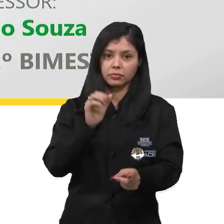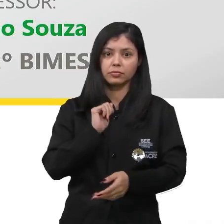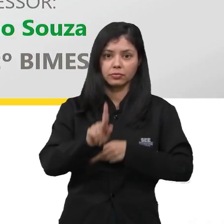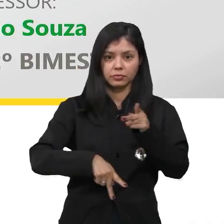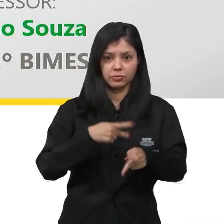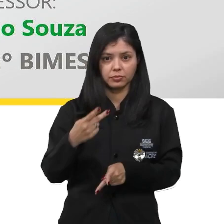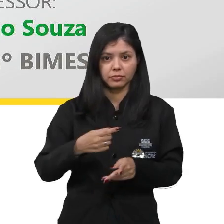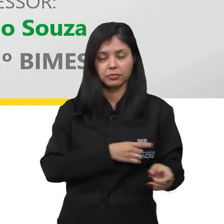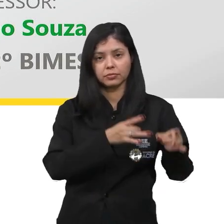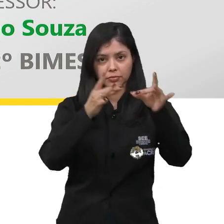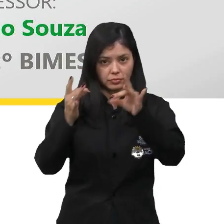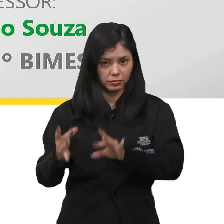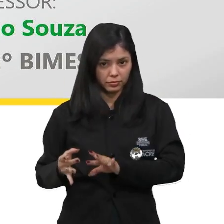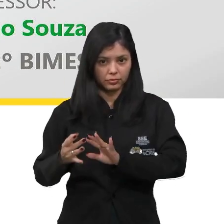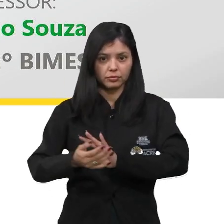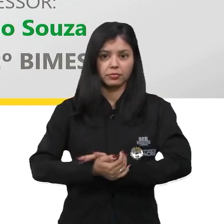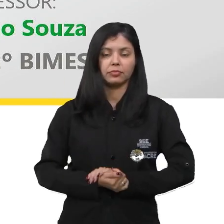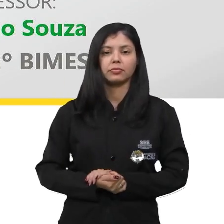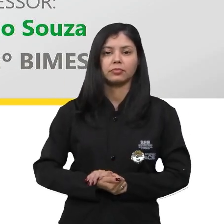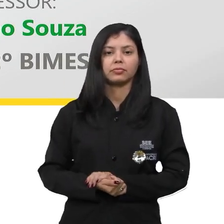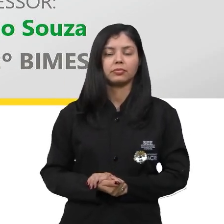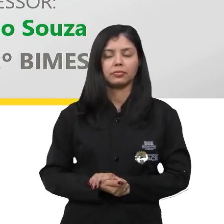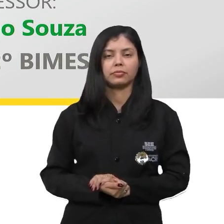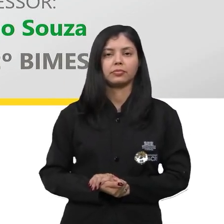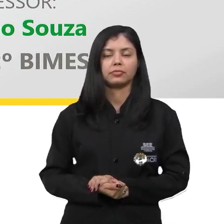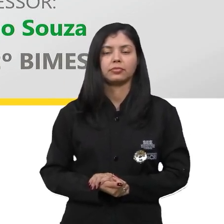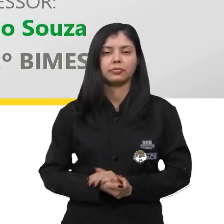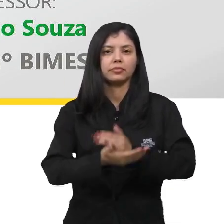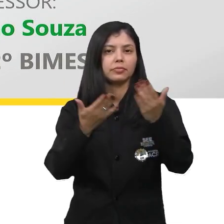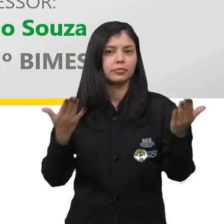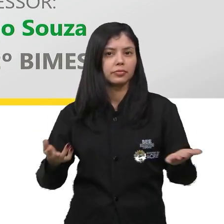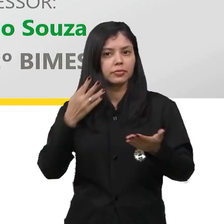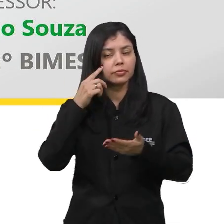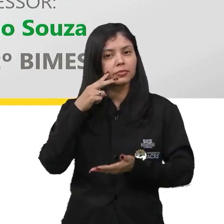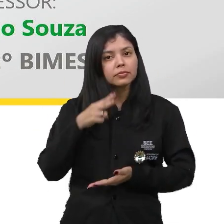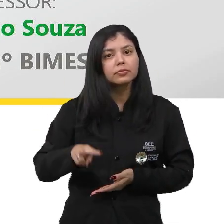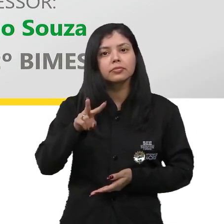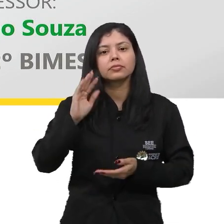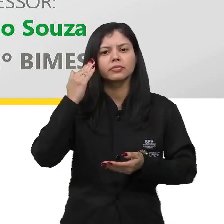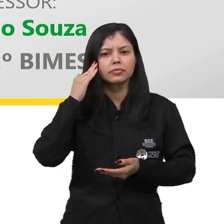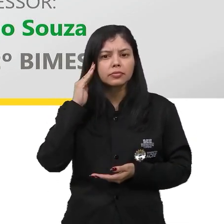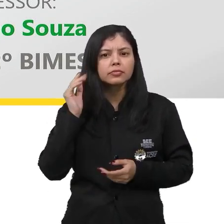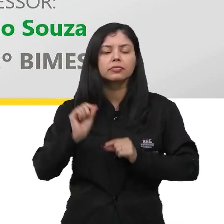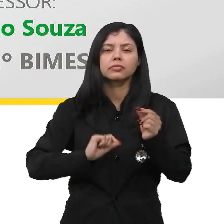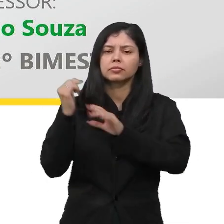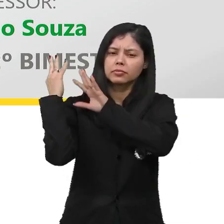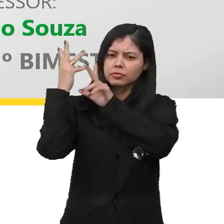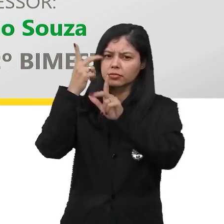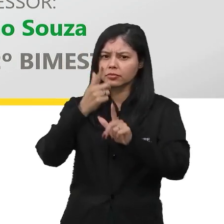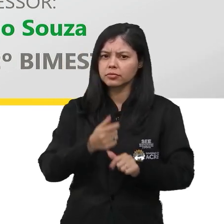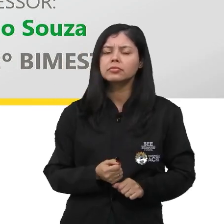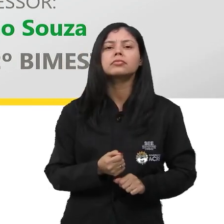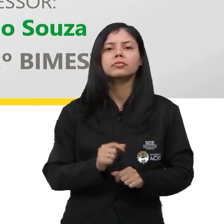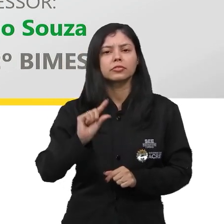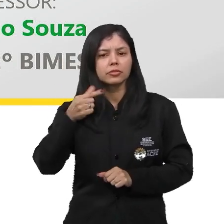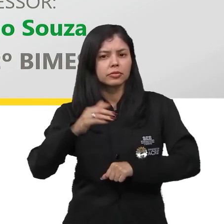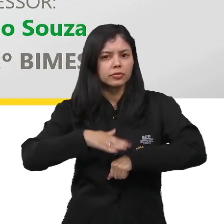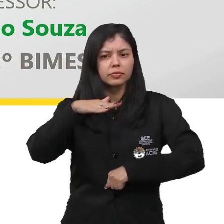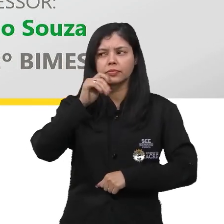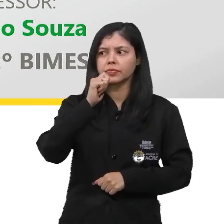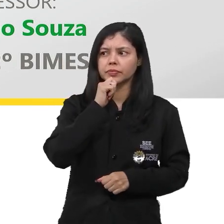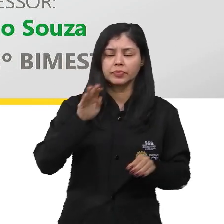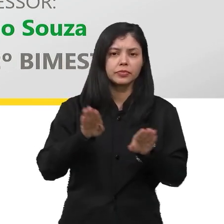fluxos populacionais e de mercadorias. Então vamos entender, aliás, vamos relembrar um pouco hoje